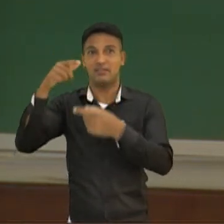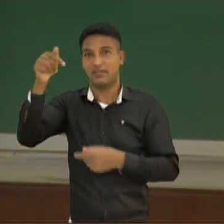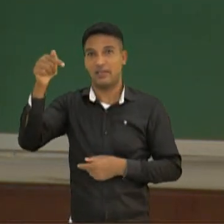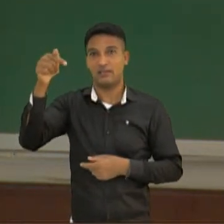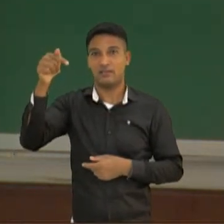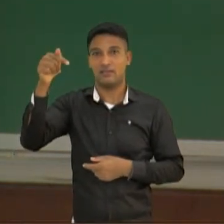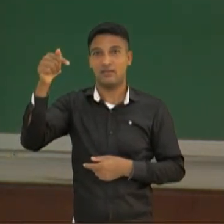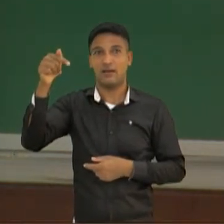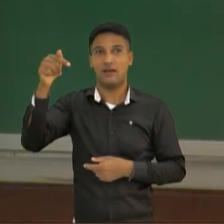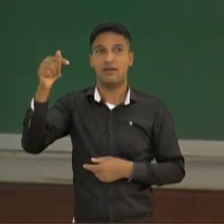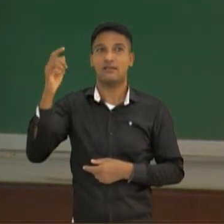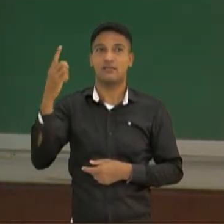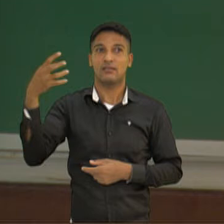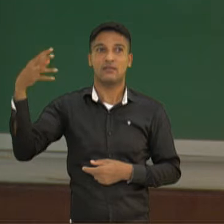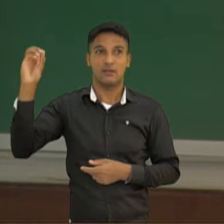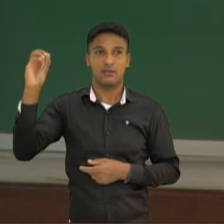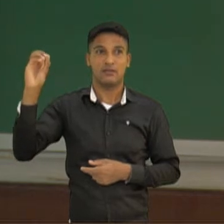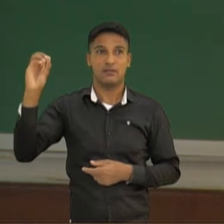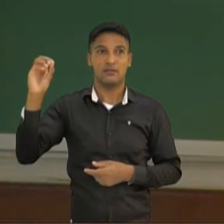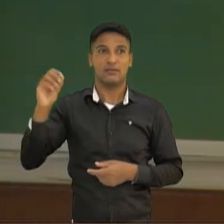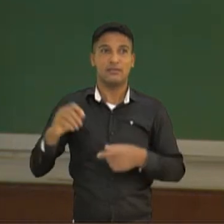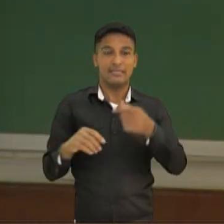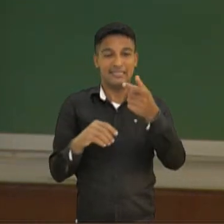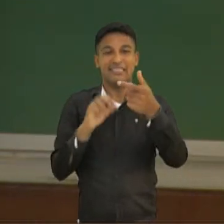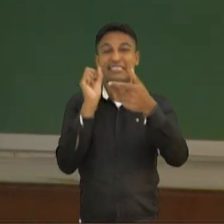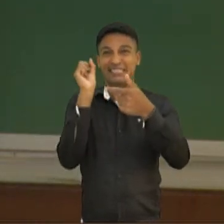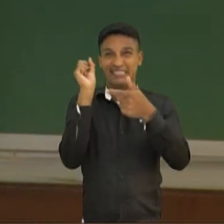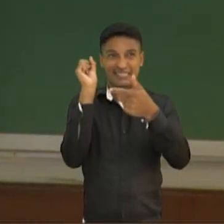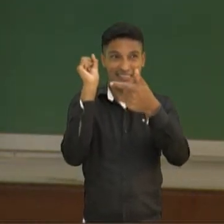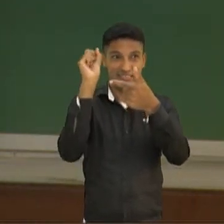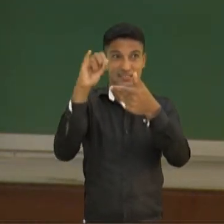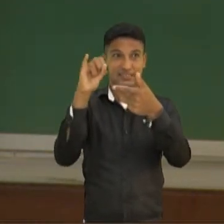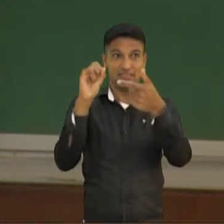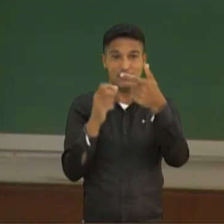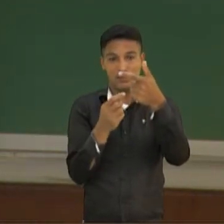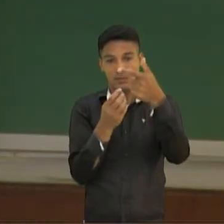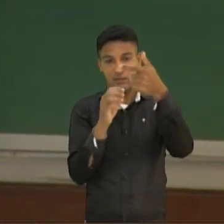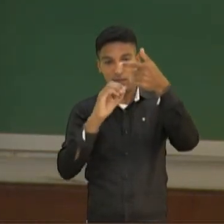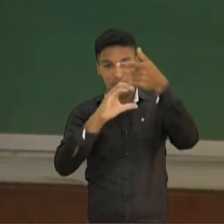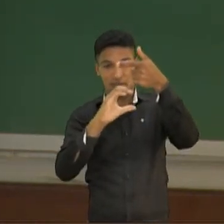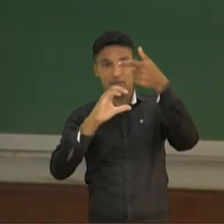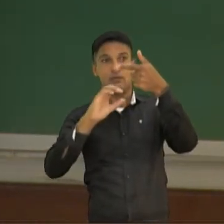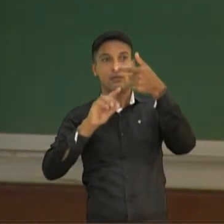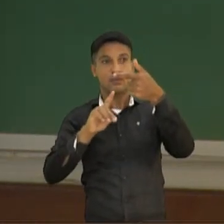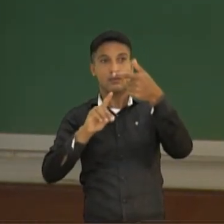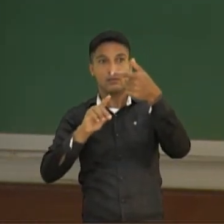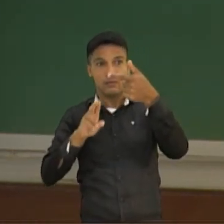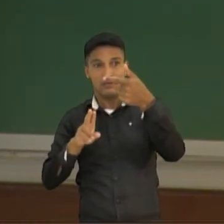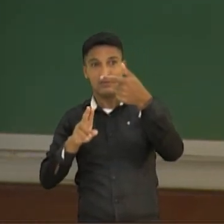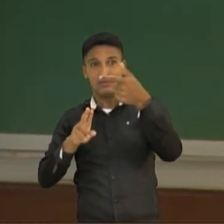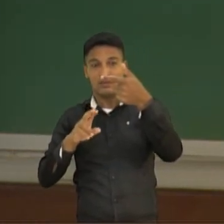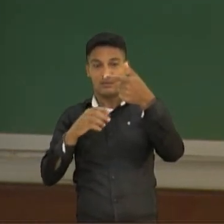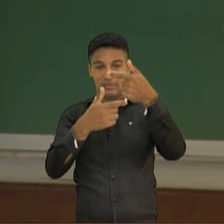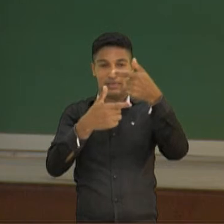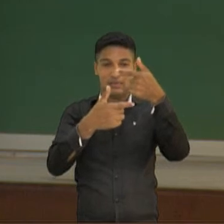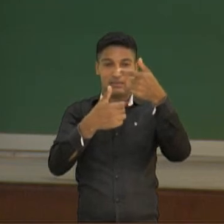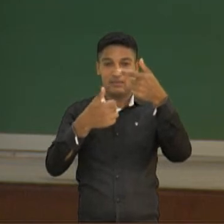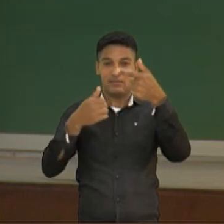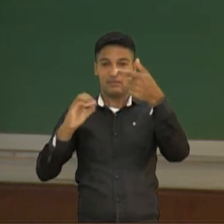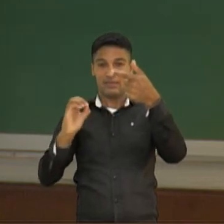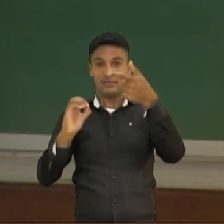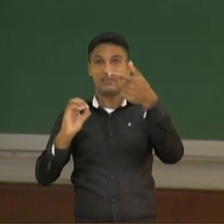zero no final. Então, se fosse 3 dezenas, seria 210. 210 é maior do